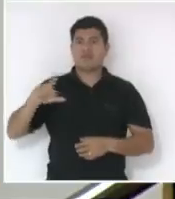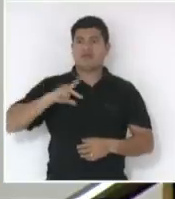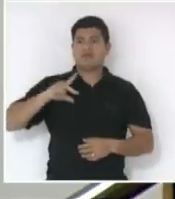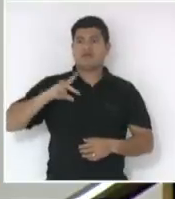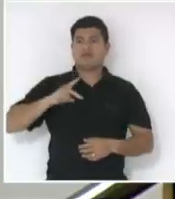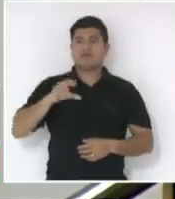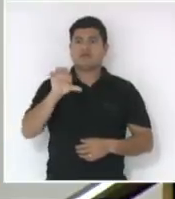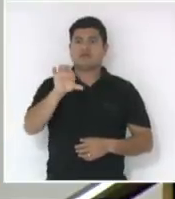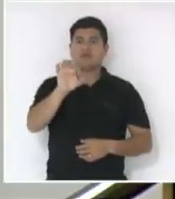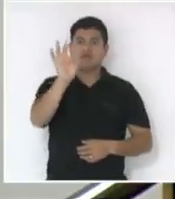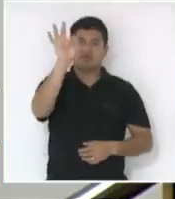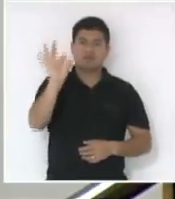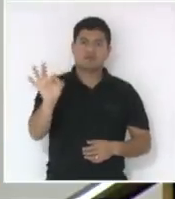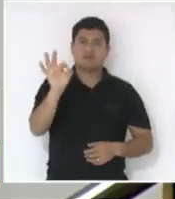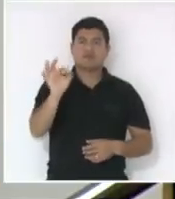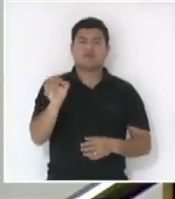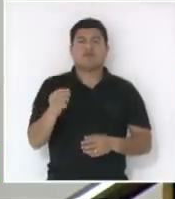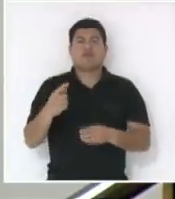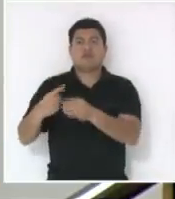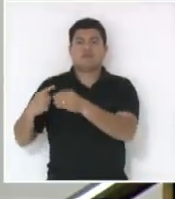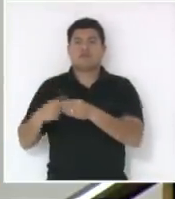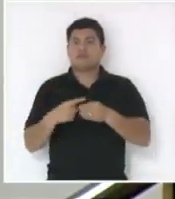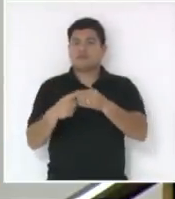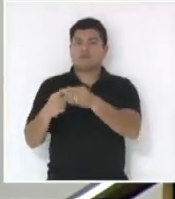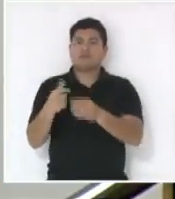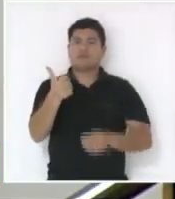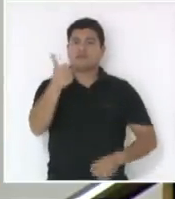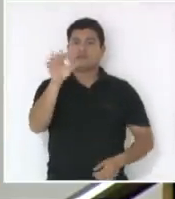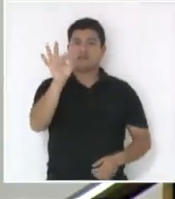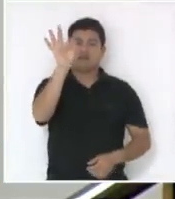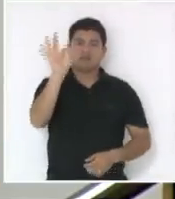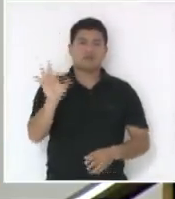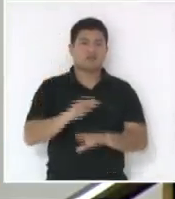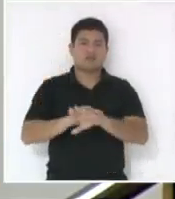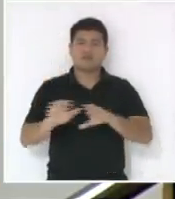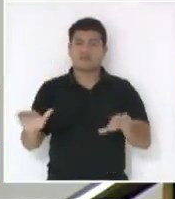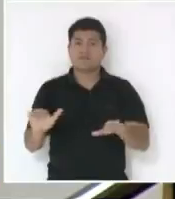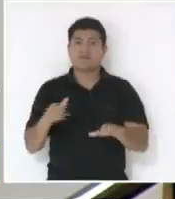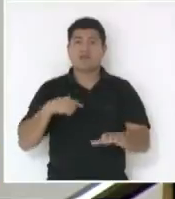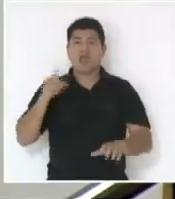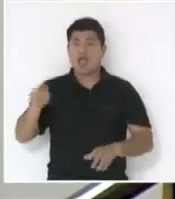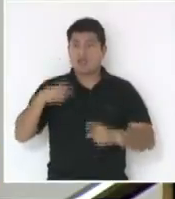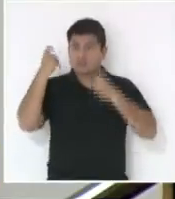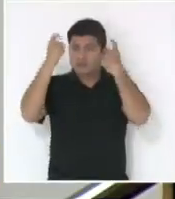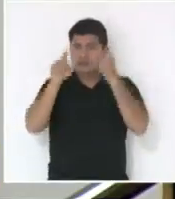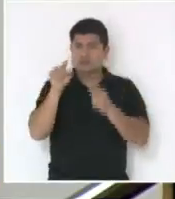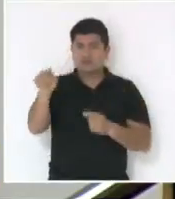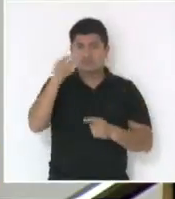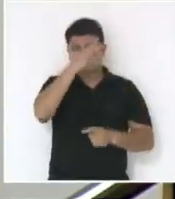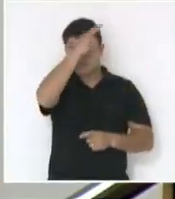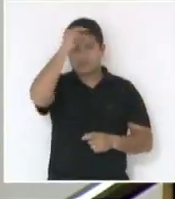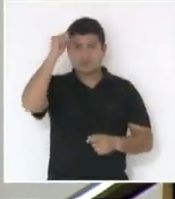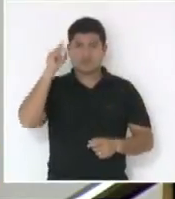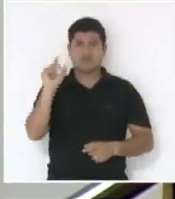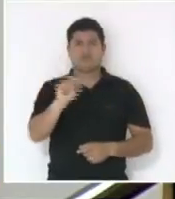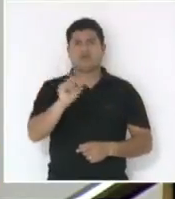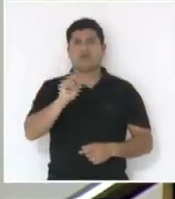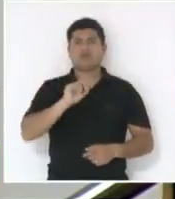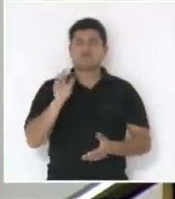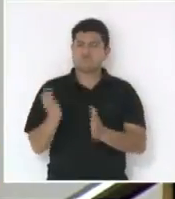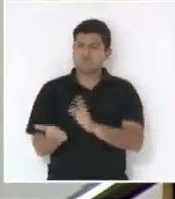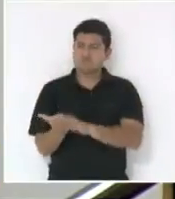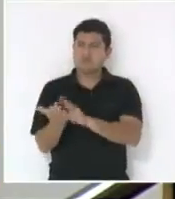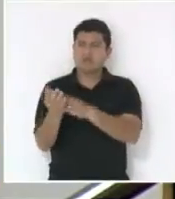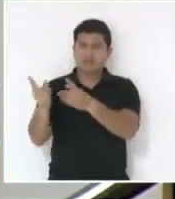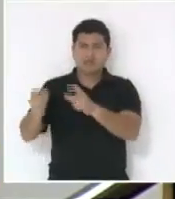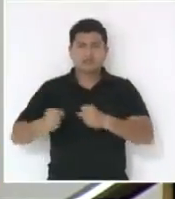10% dos municípios. Essa é uma preocupação não apenas do prefeito. Parabéns ao prefeito que está empenhado, parabéns